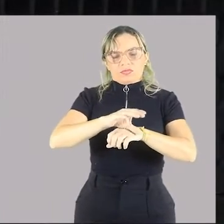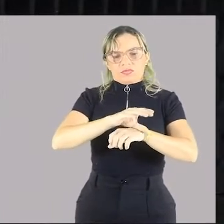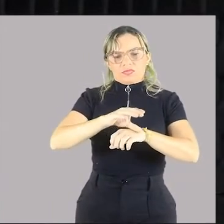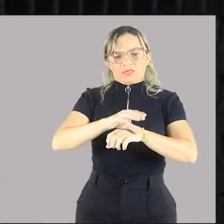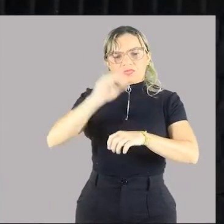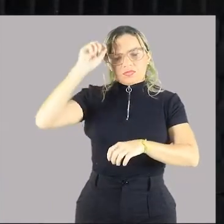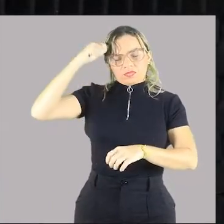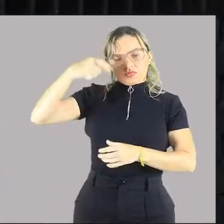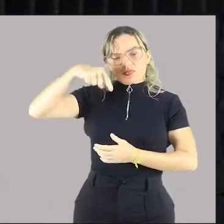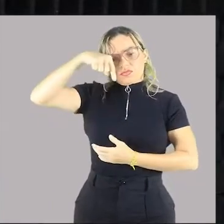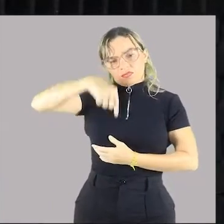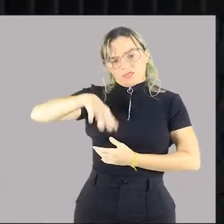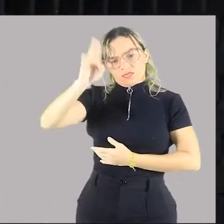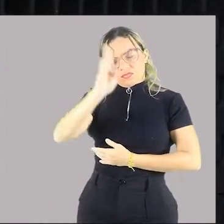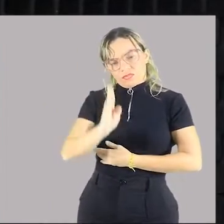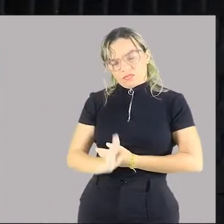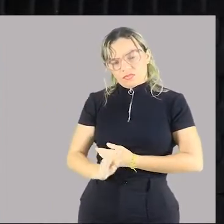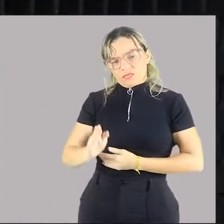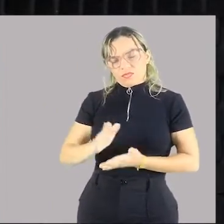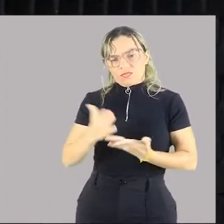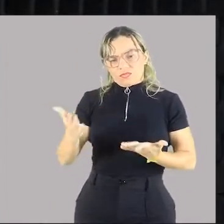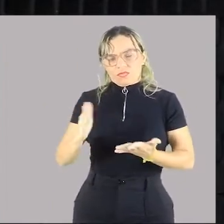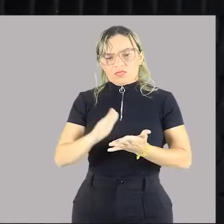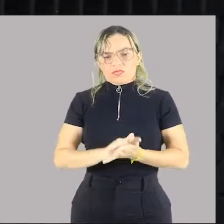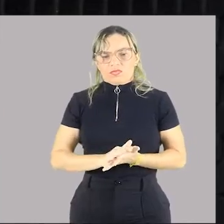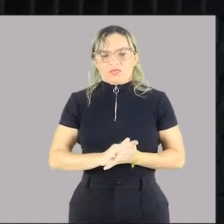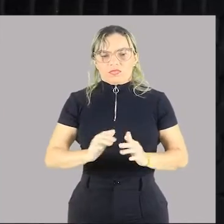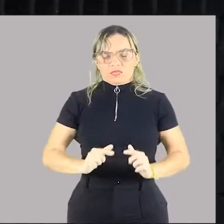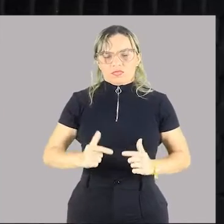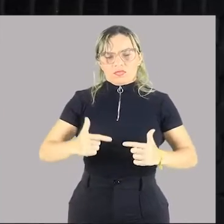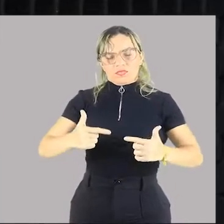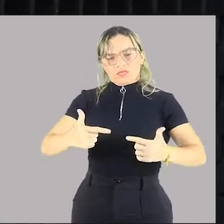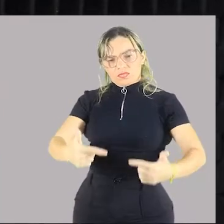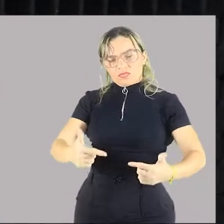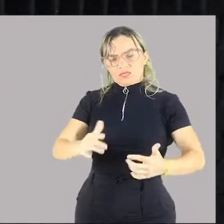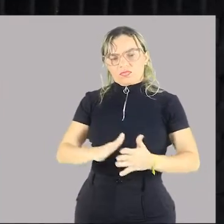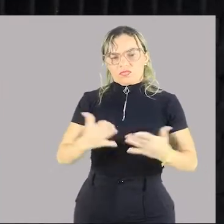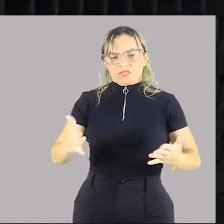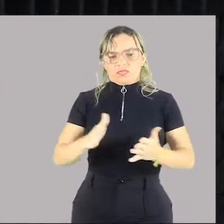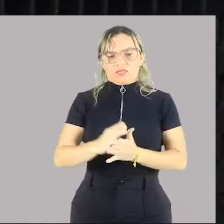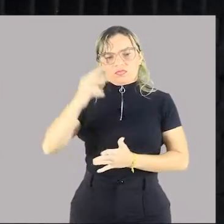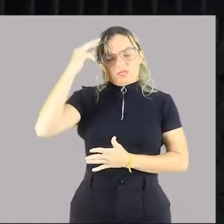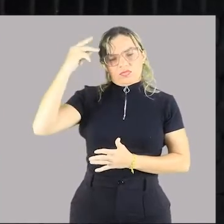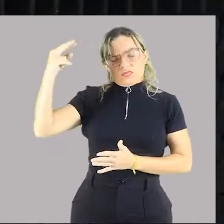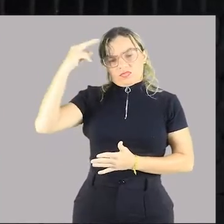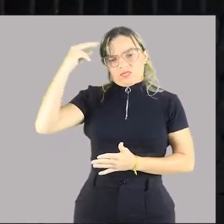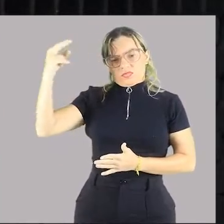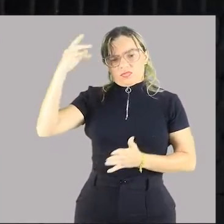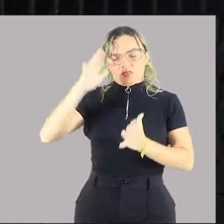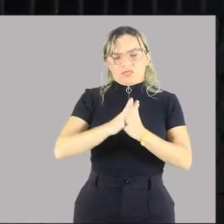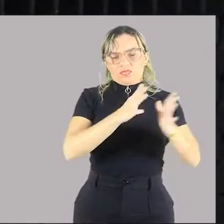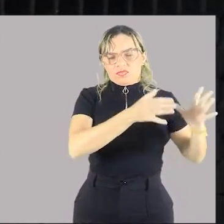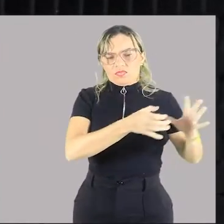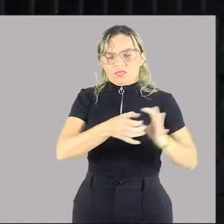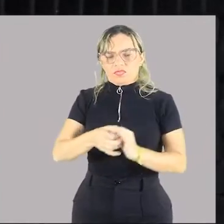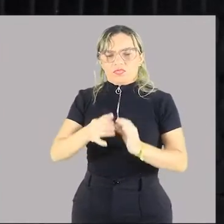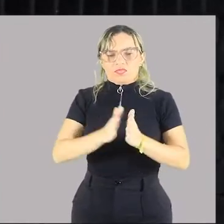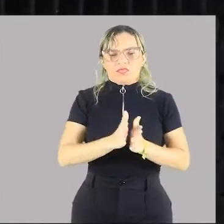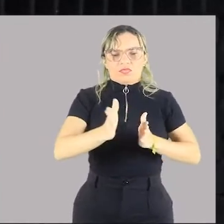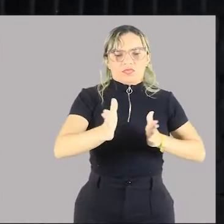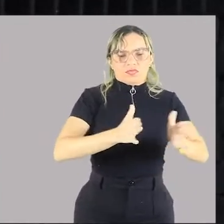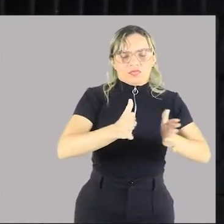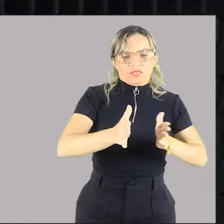dos negros no Brasil, a partir principalmente das suas lutas, que são históricas, que vêm ali desde o